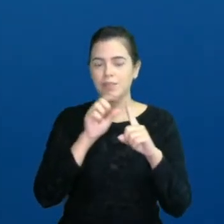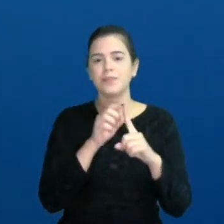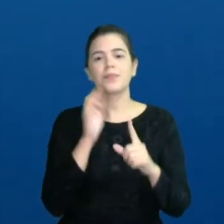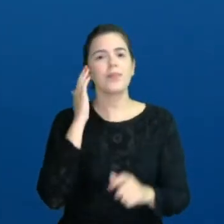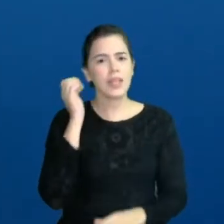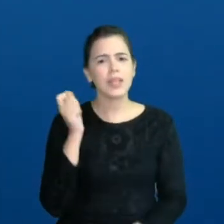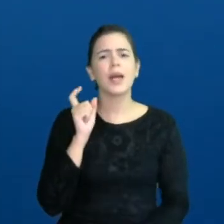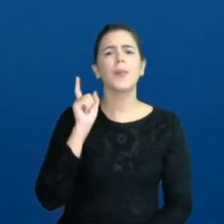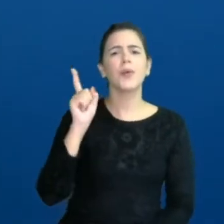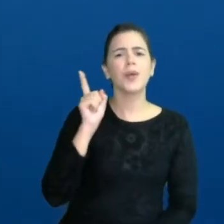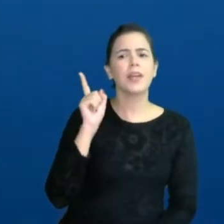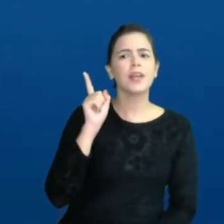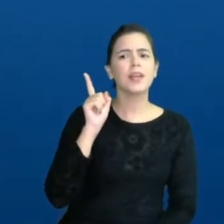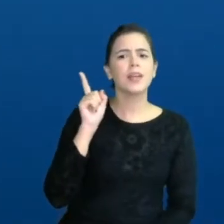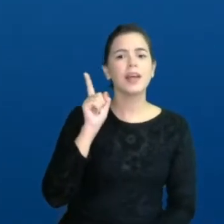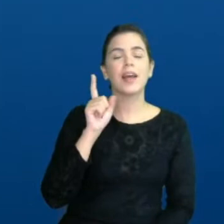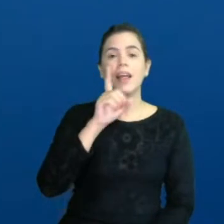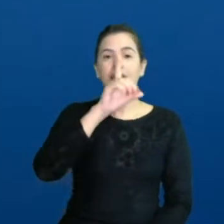isso?